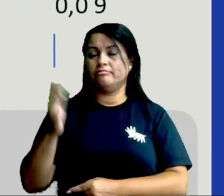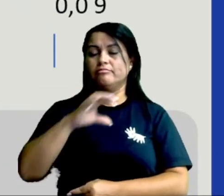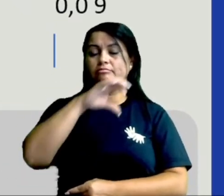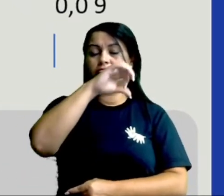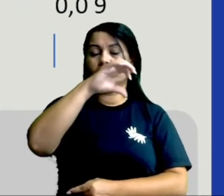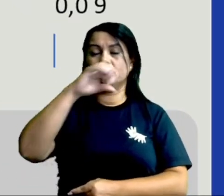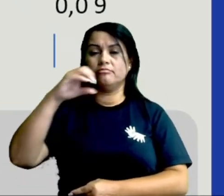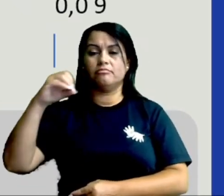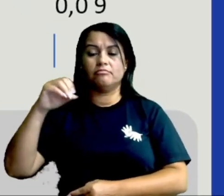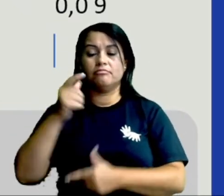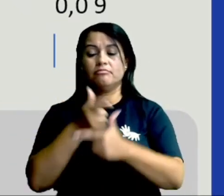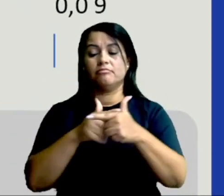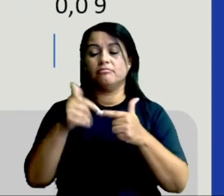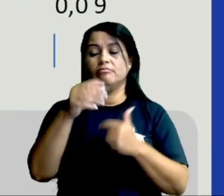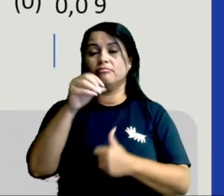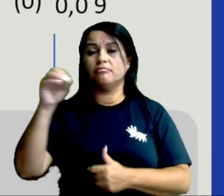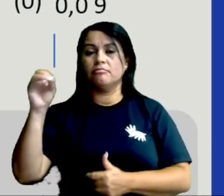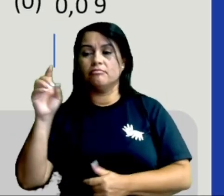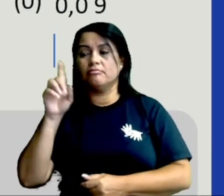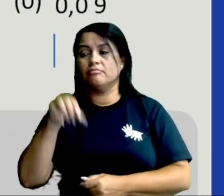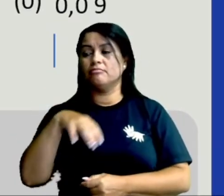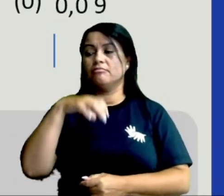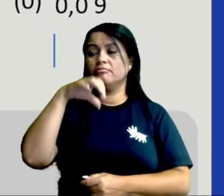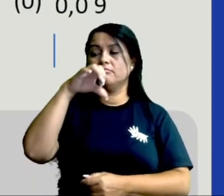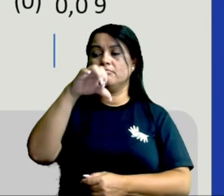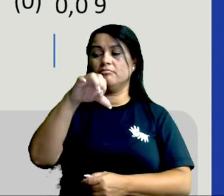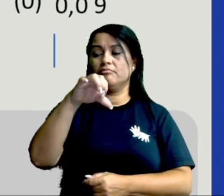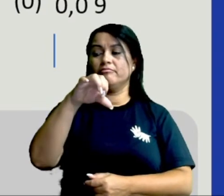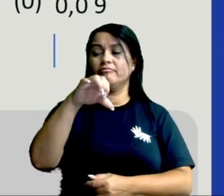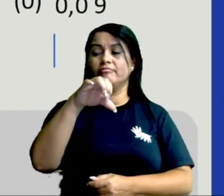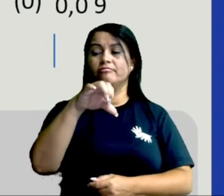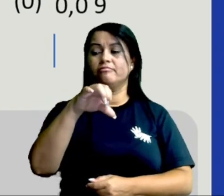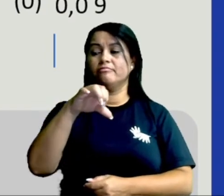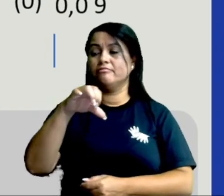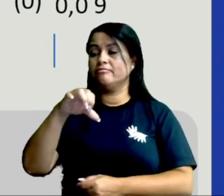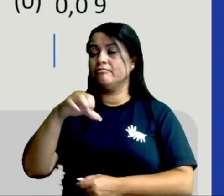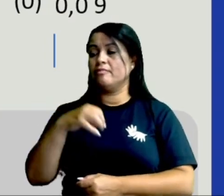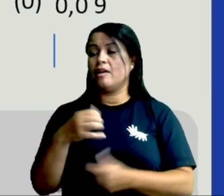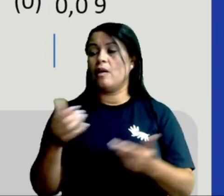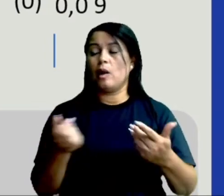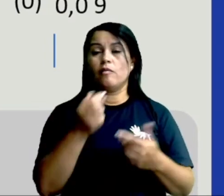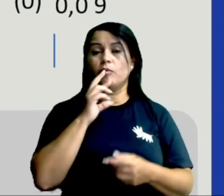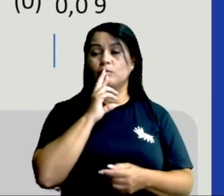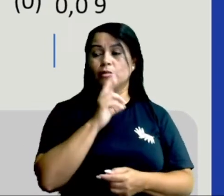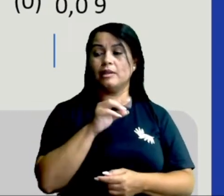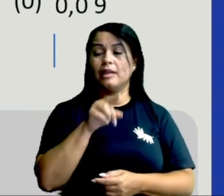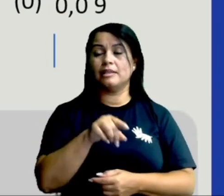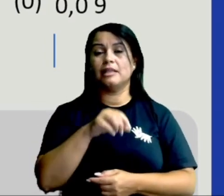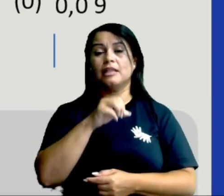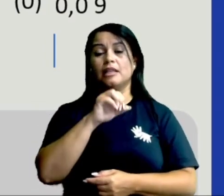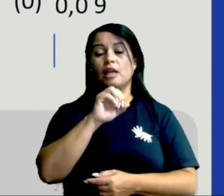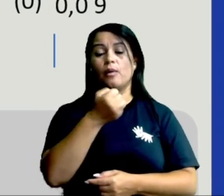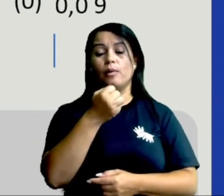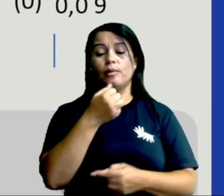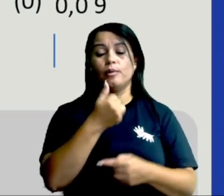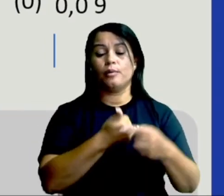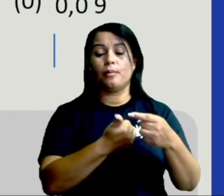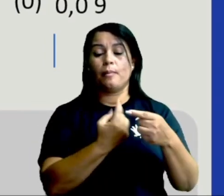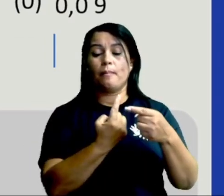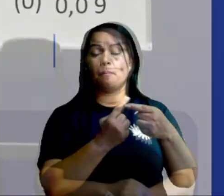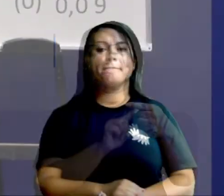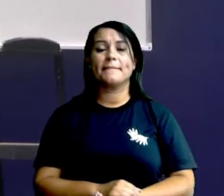900 dividido por 100 é 9. Vamos agora resolver essa, que é 8